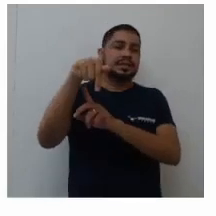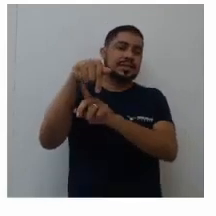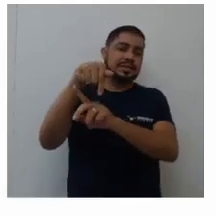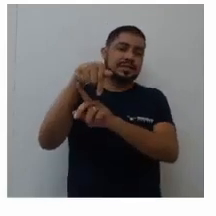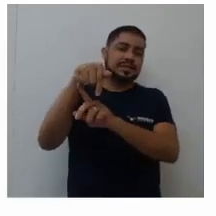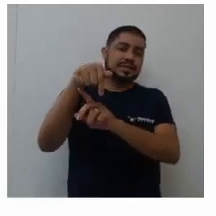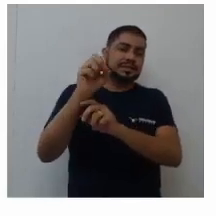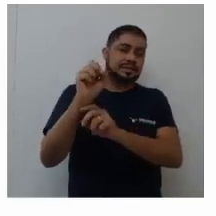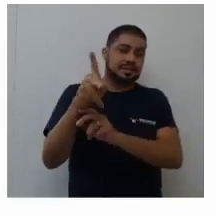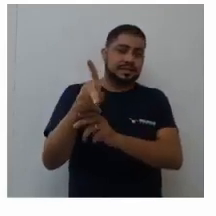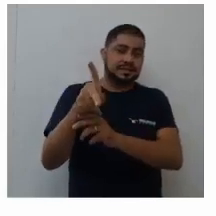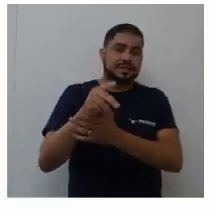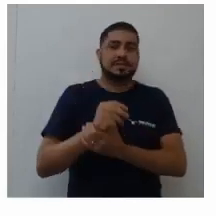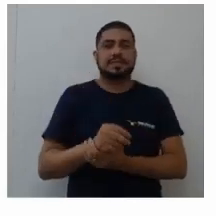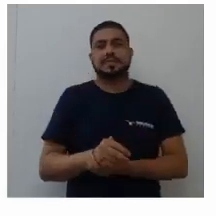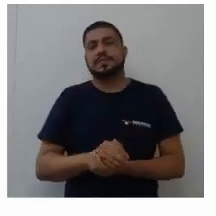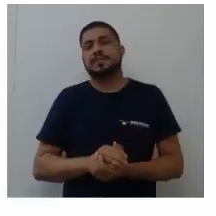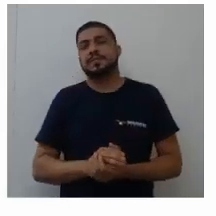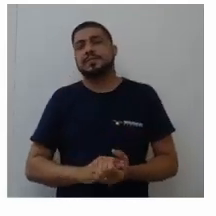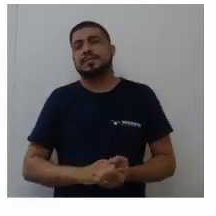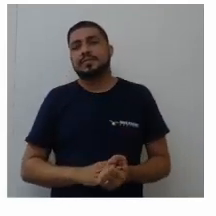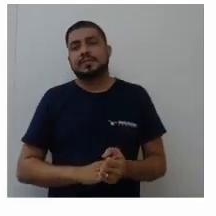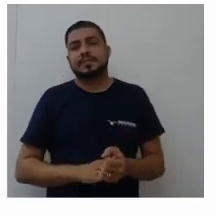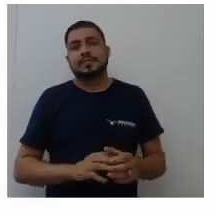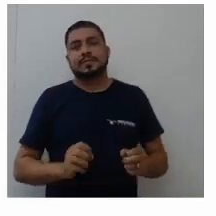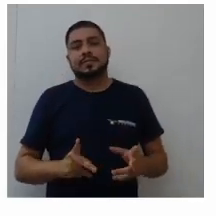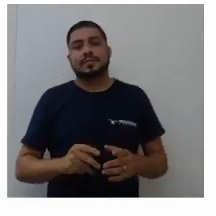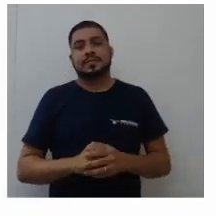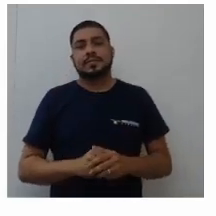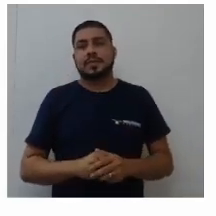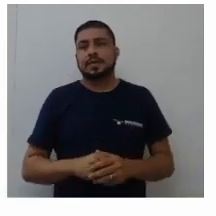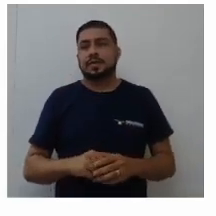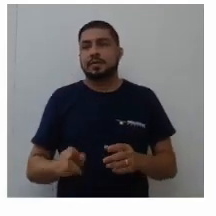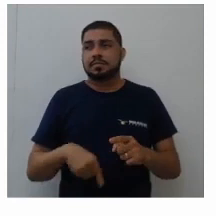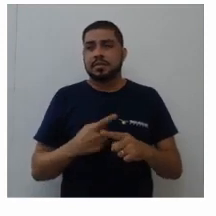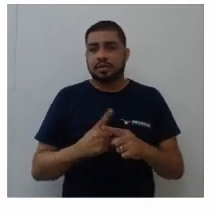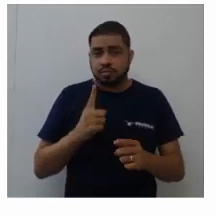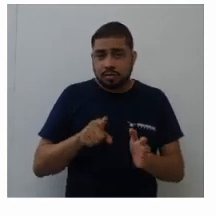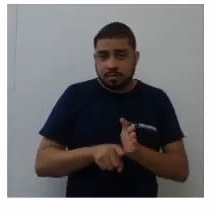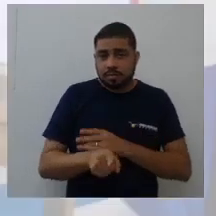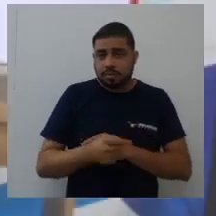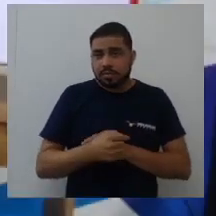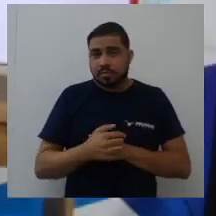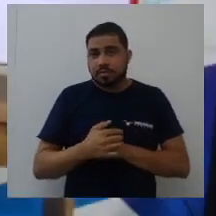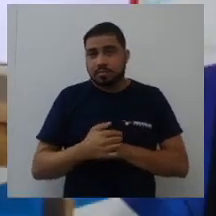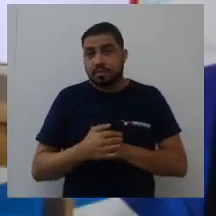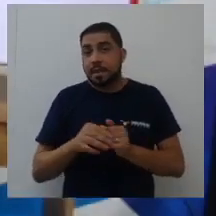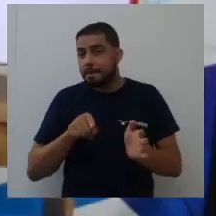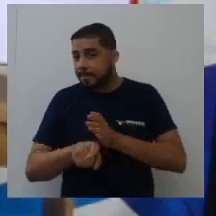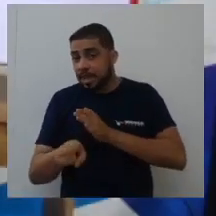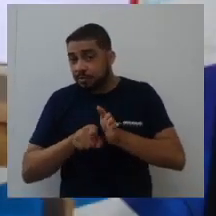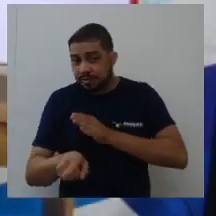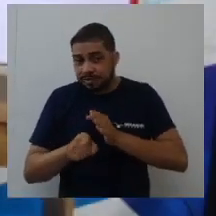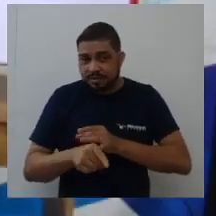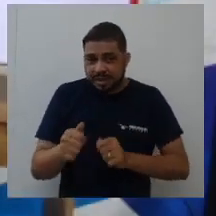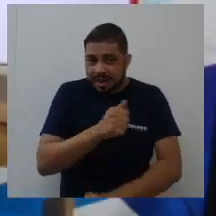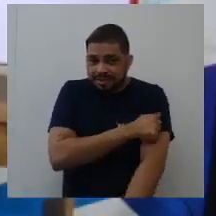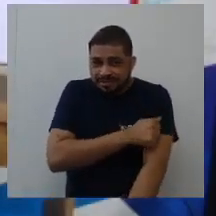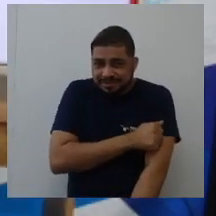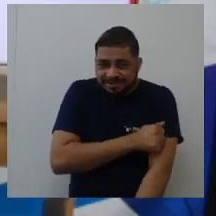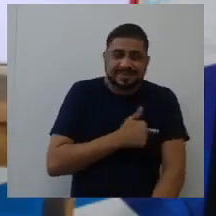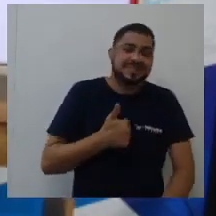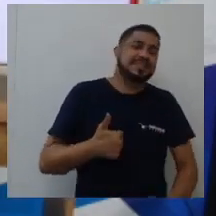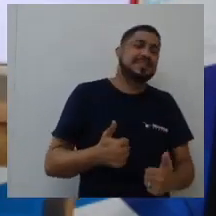Ok? Beleza? Massa, ok? Cabe mais um aí? Dá mais uma questão? Perguntas